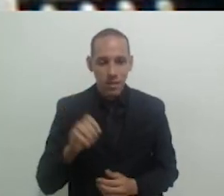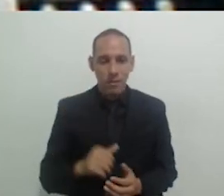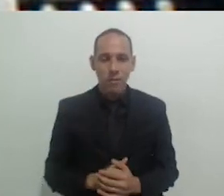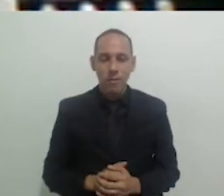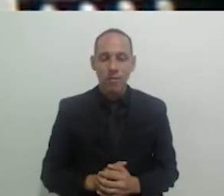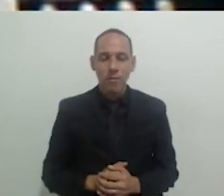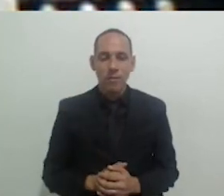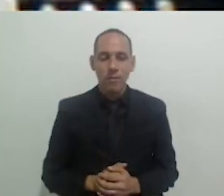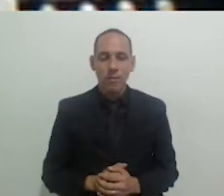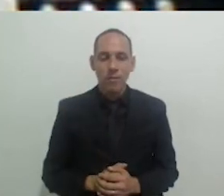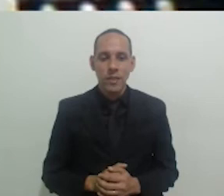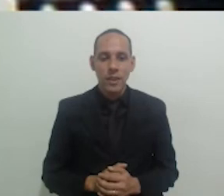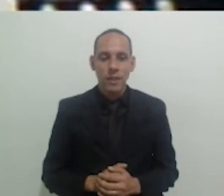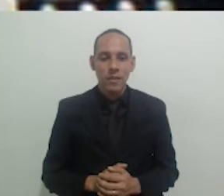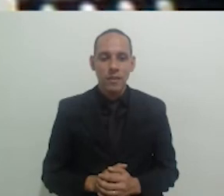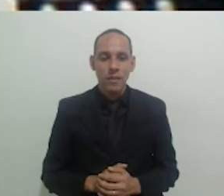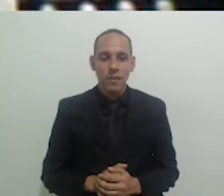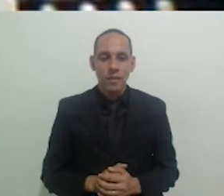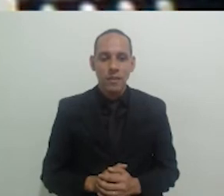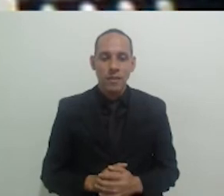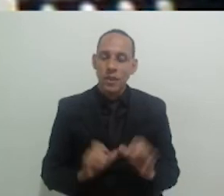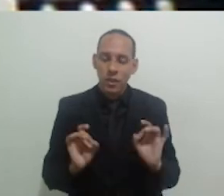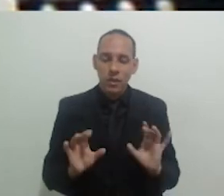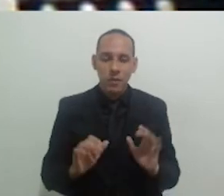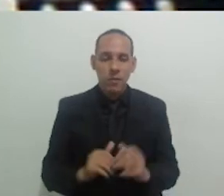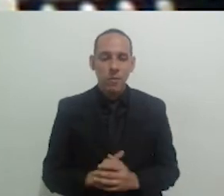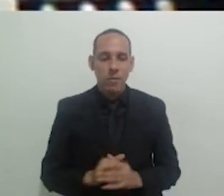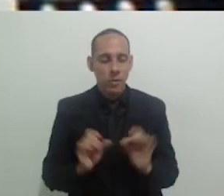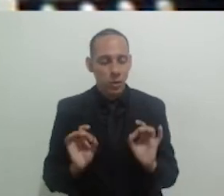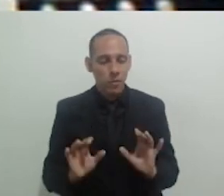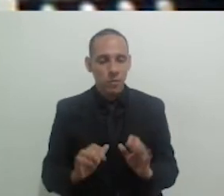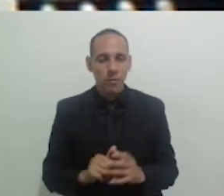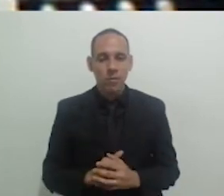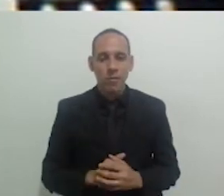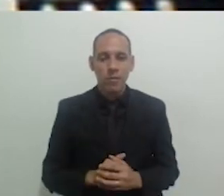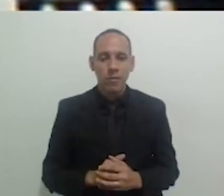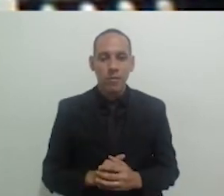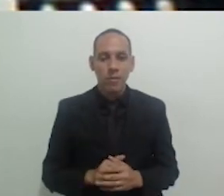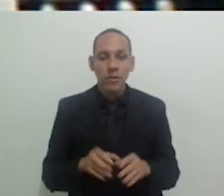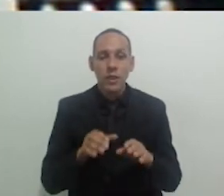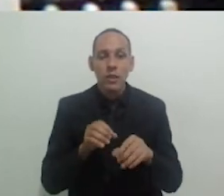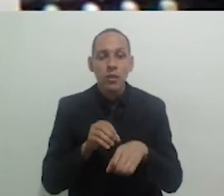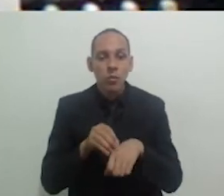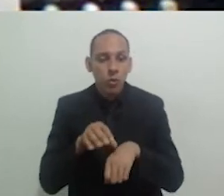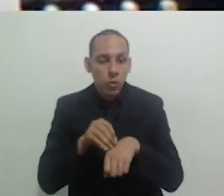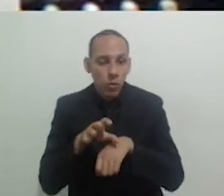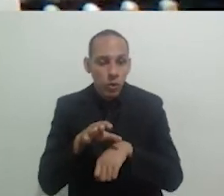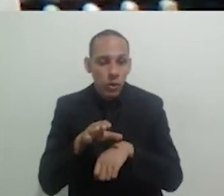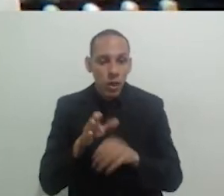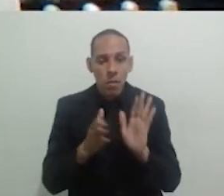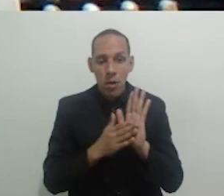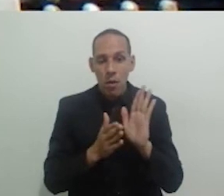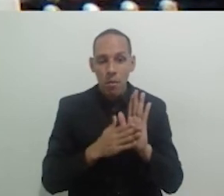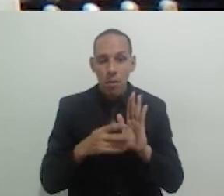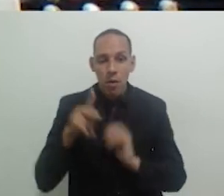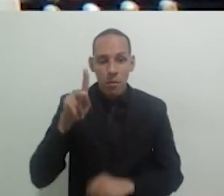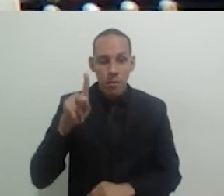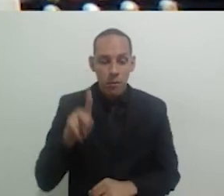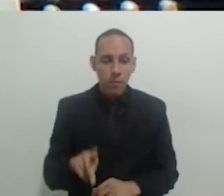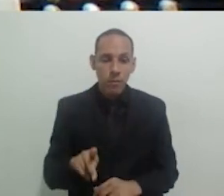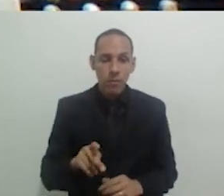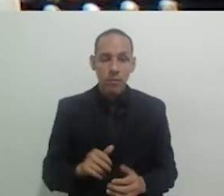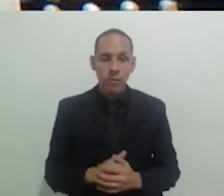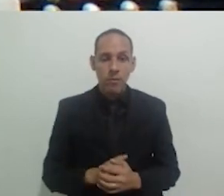Somente? Somente, Excelência. Sugestões e propostas da presidência, indicações e propostas. A presidência